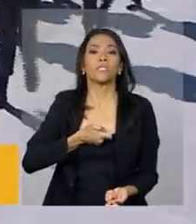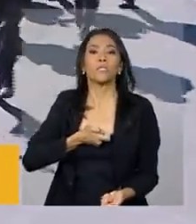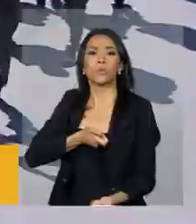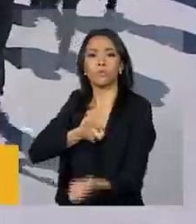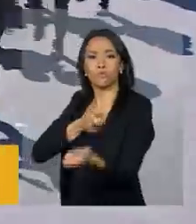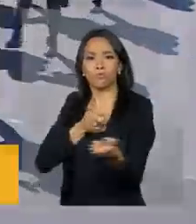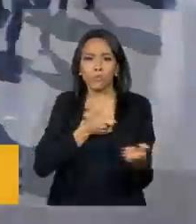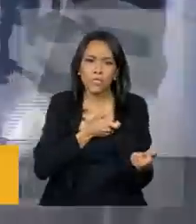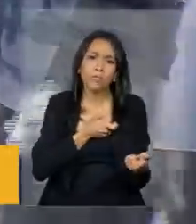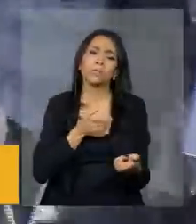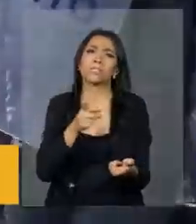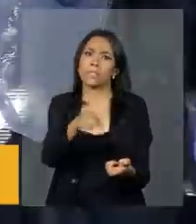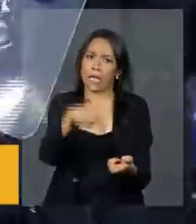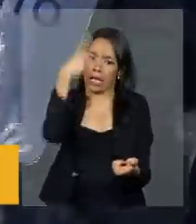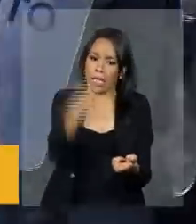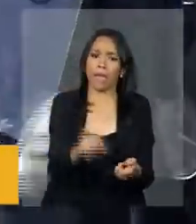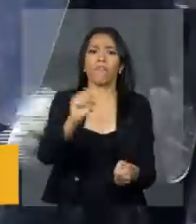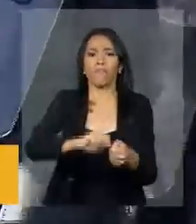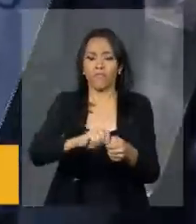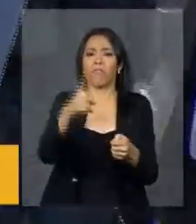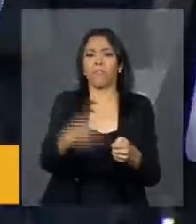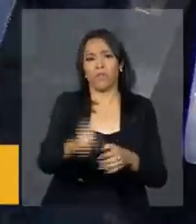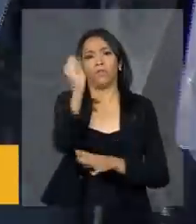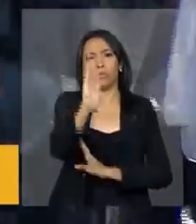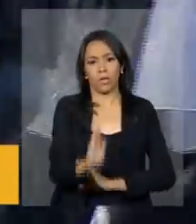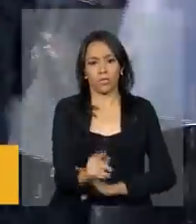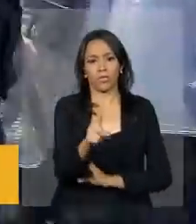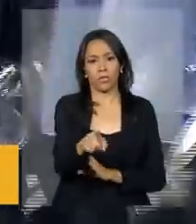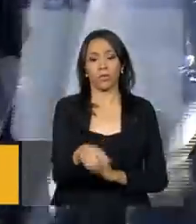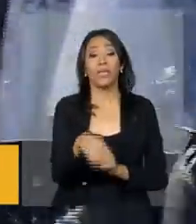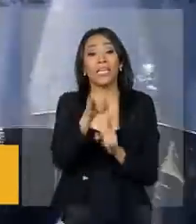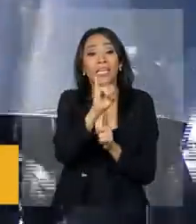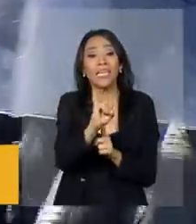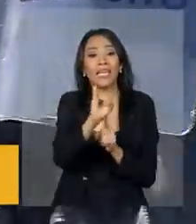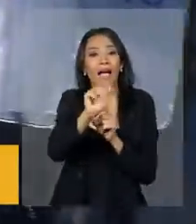de fabricação nacional, IA-2.